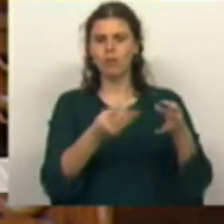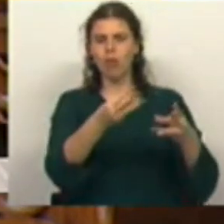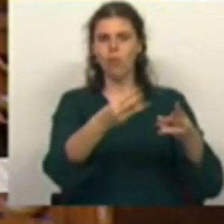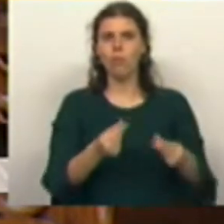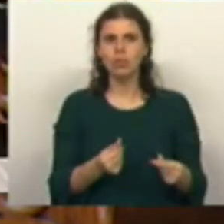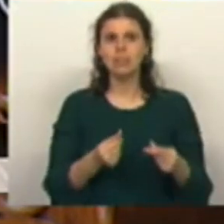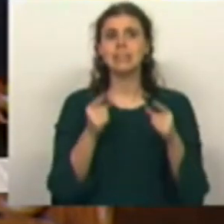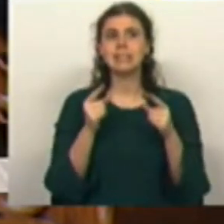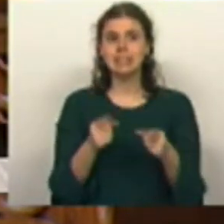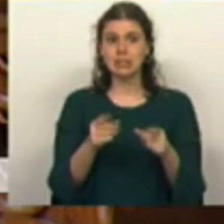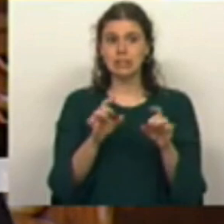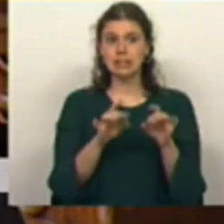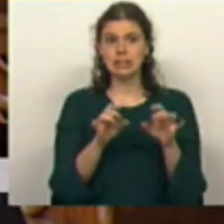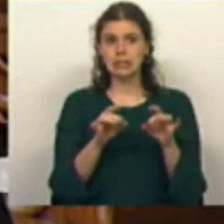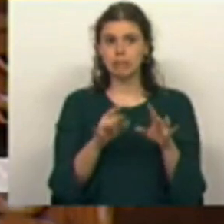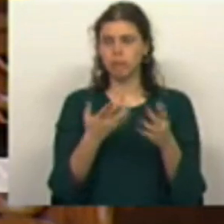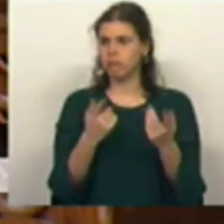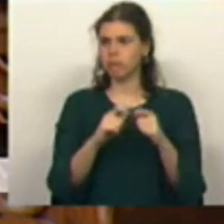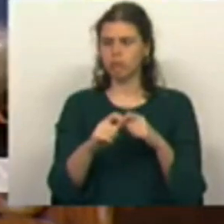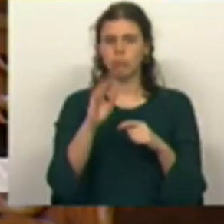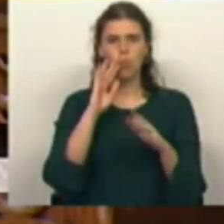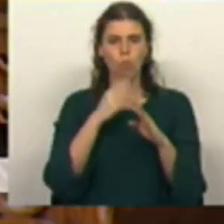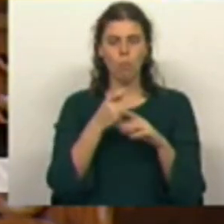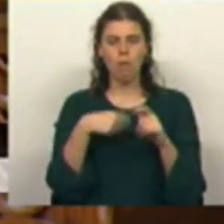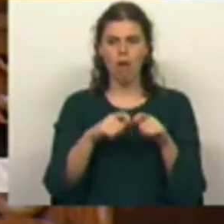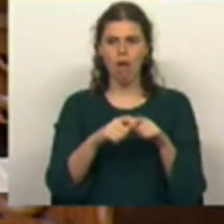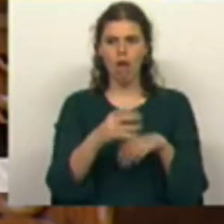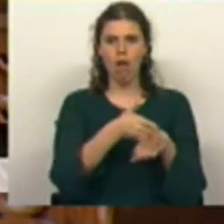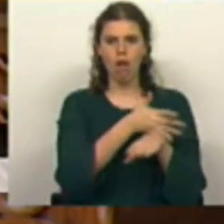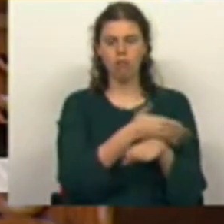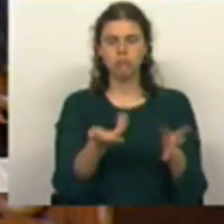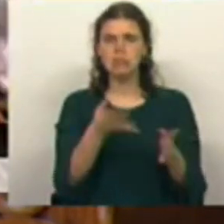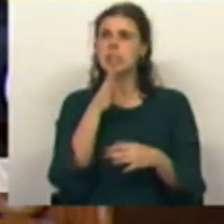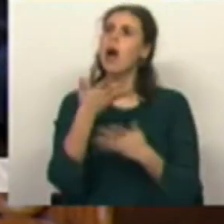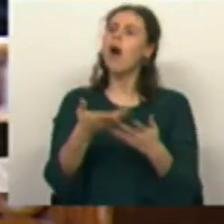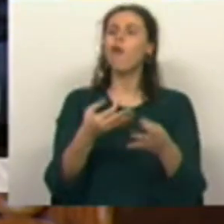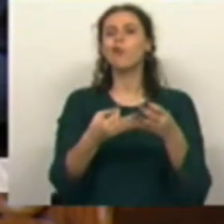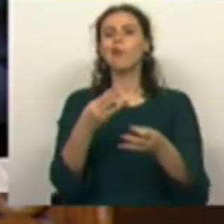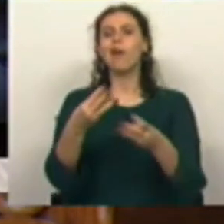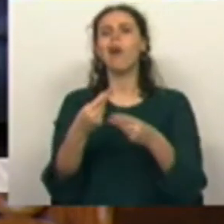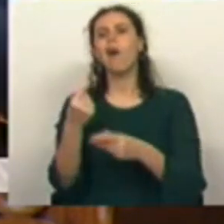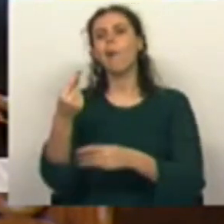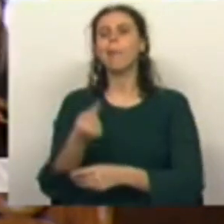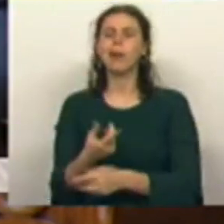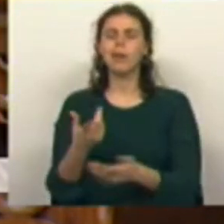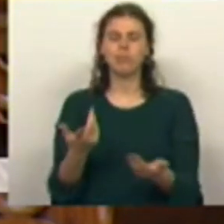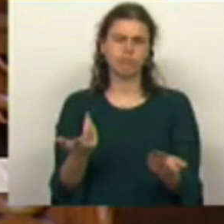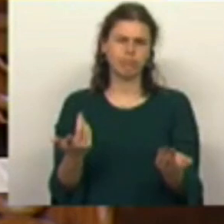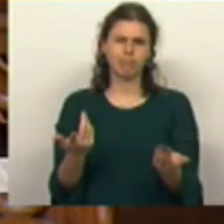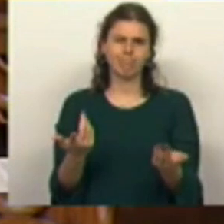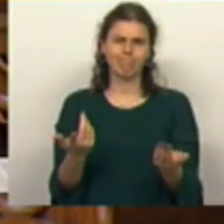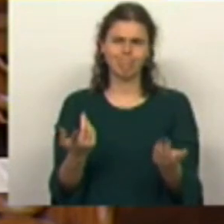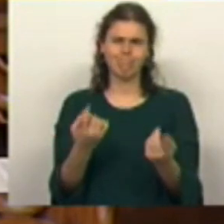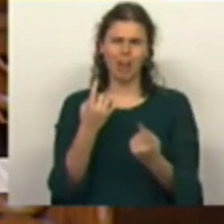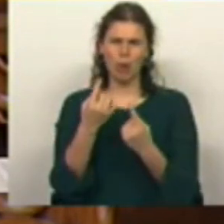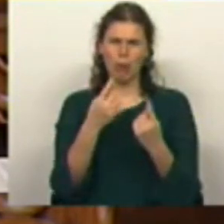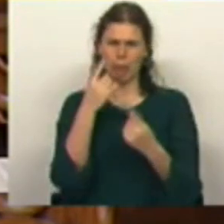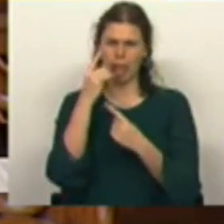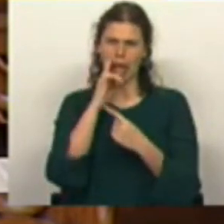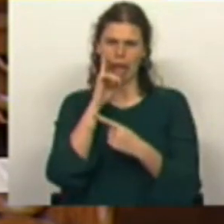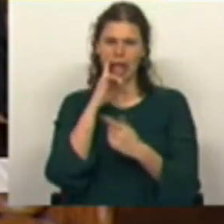Contas. Isso que aconteceu ainda durante o último mês. Dizer que agora é o Tribunal de Contas que obriga a isto é, pelo menos, alguma